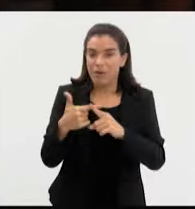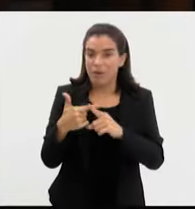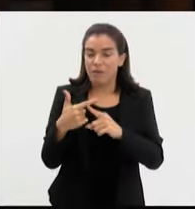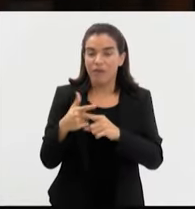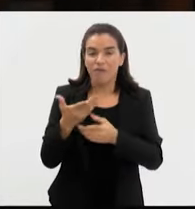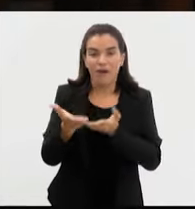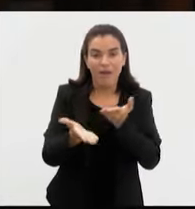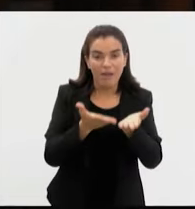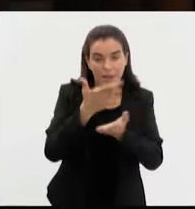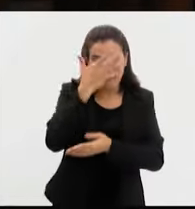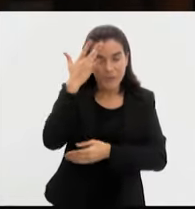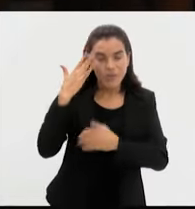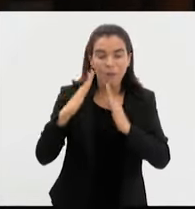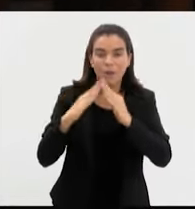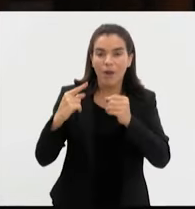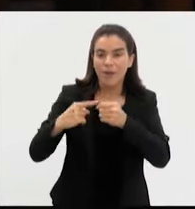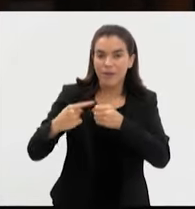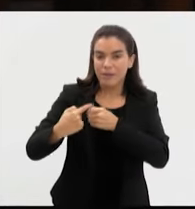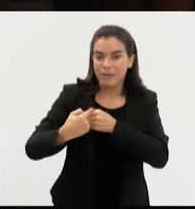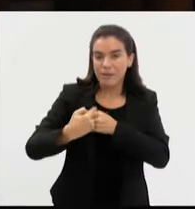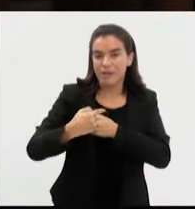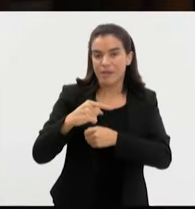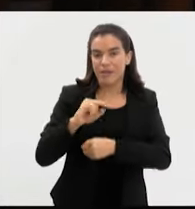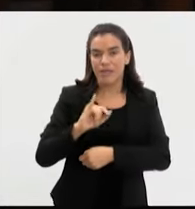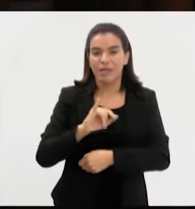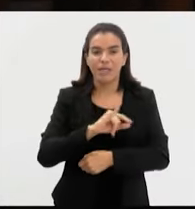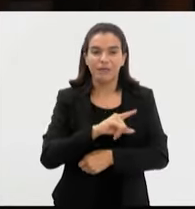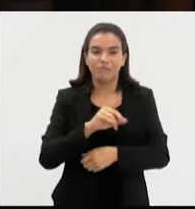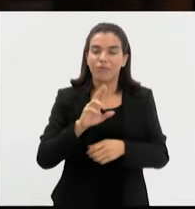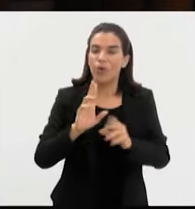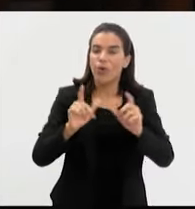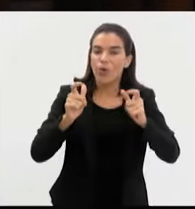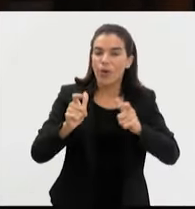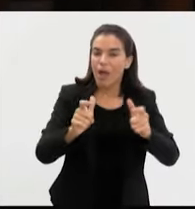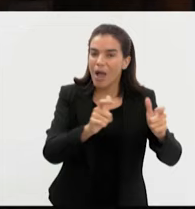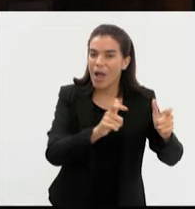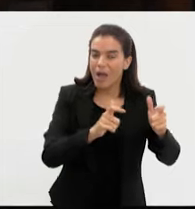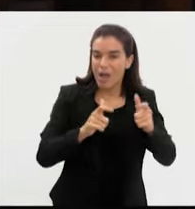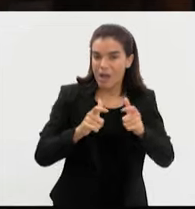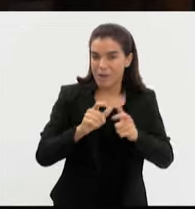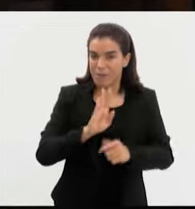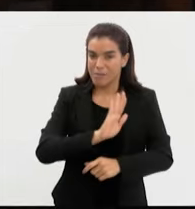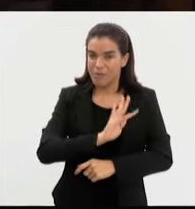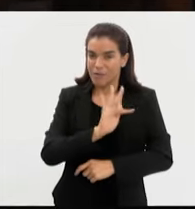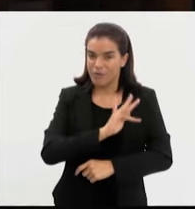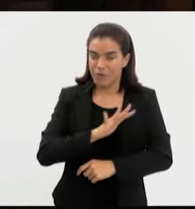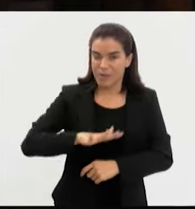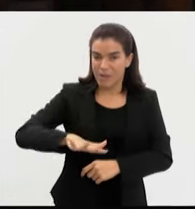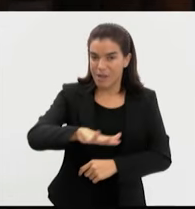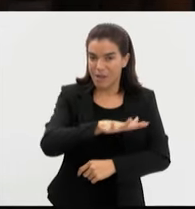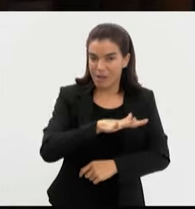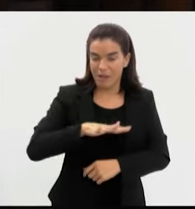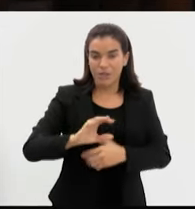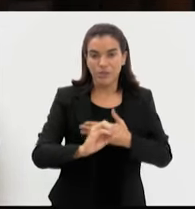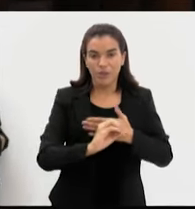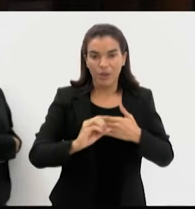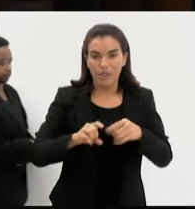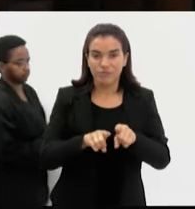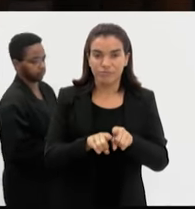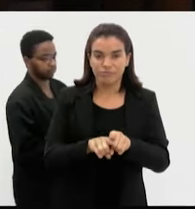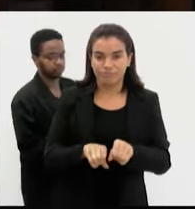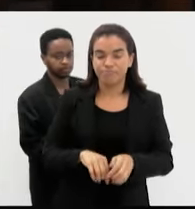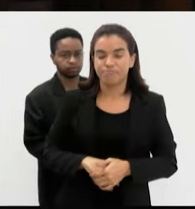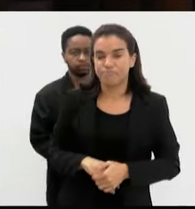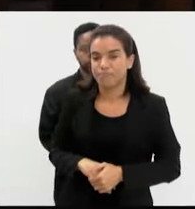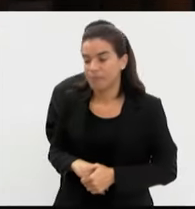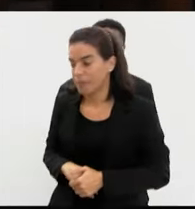o pessoal que é do interior Itatiaia Rezende a baixada inteira parte da Zona Oeste e